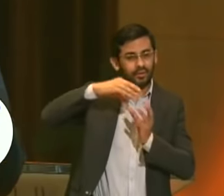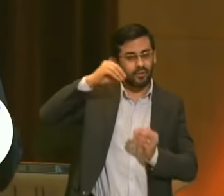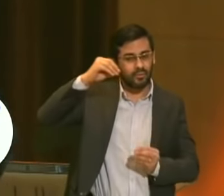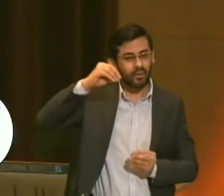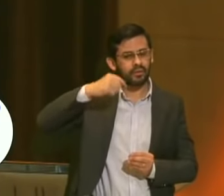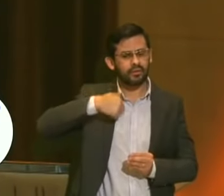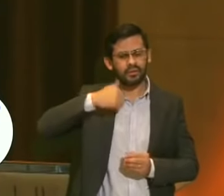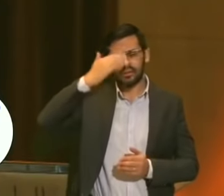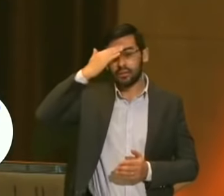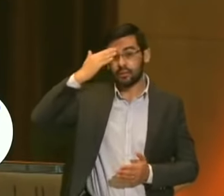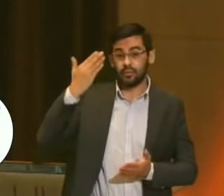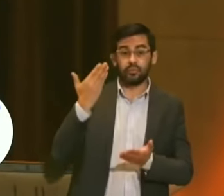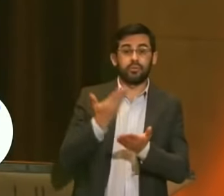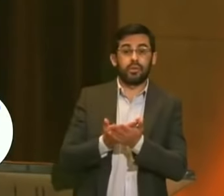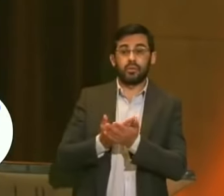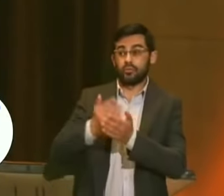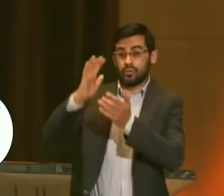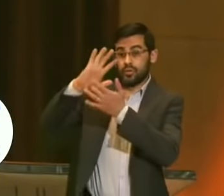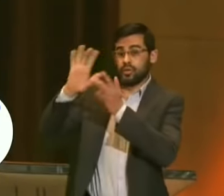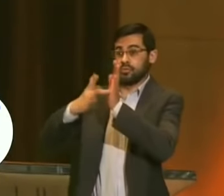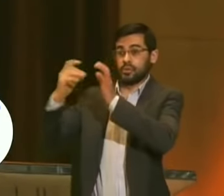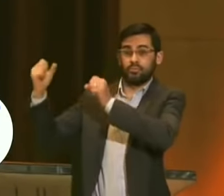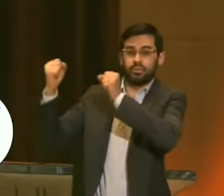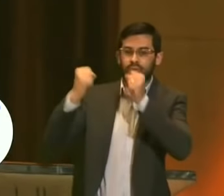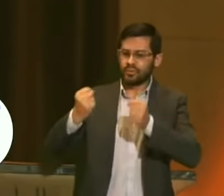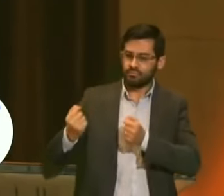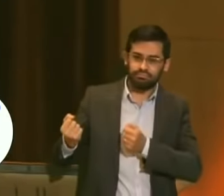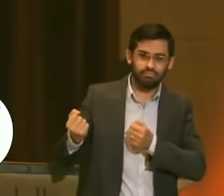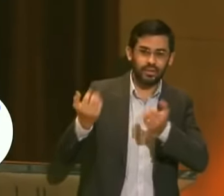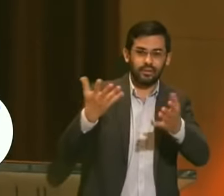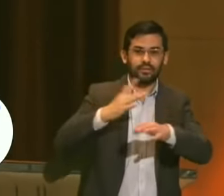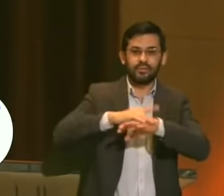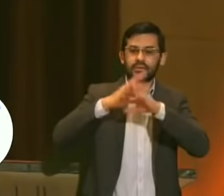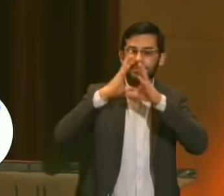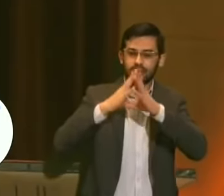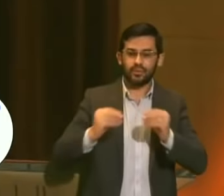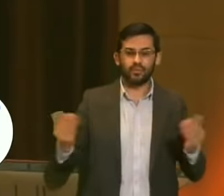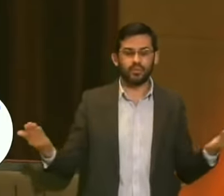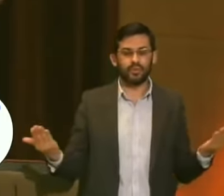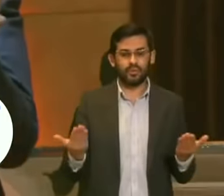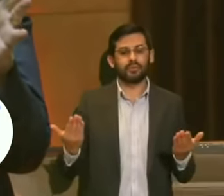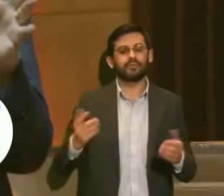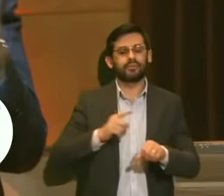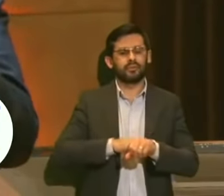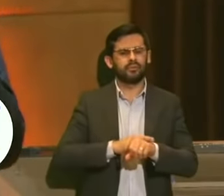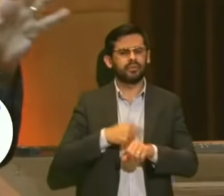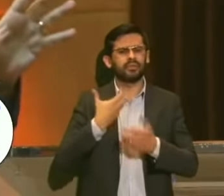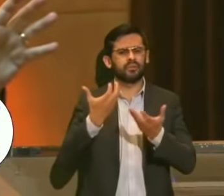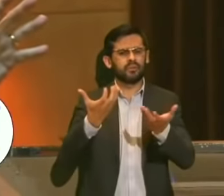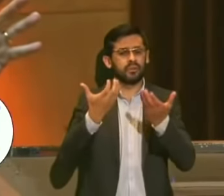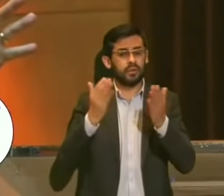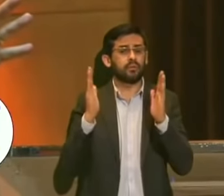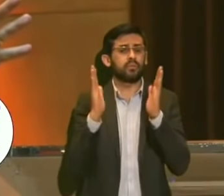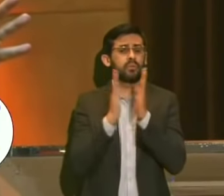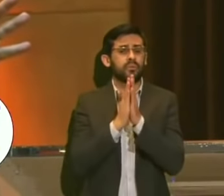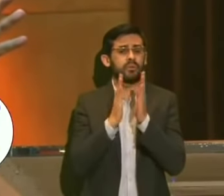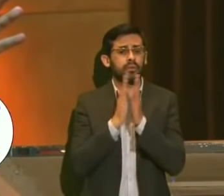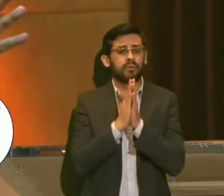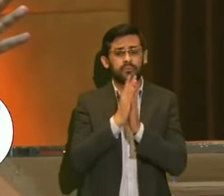E eu creio que Jesus é poderoso para dar essa cura interior. Então agora eu quero orar pelas pessoas